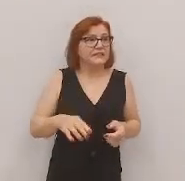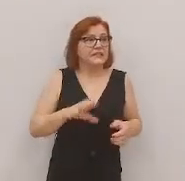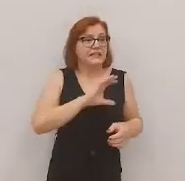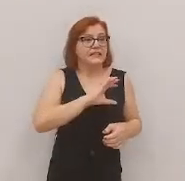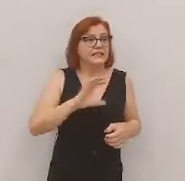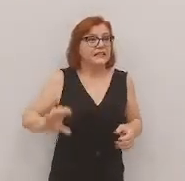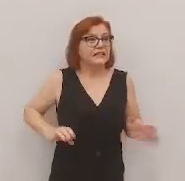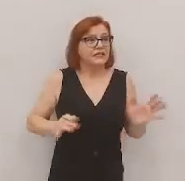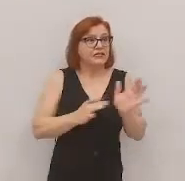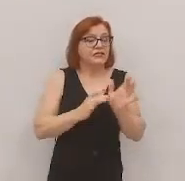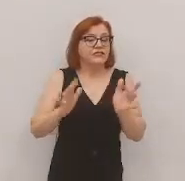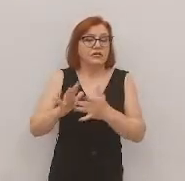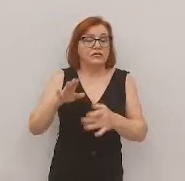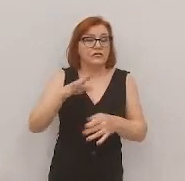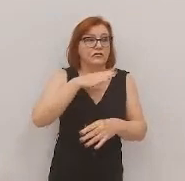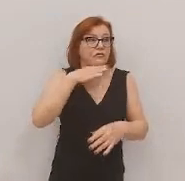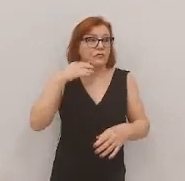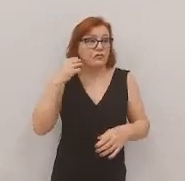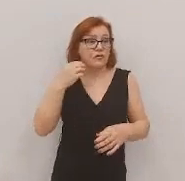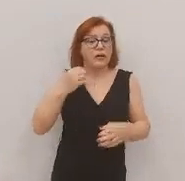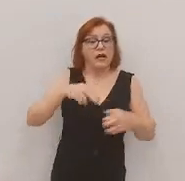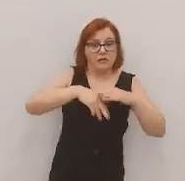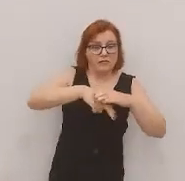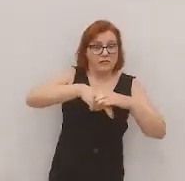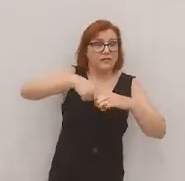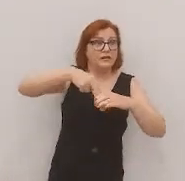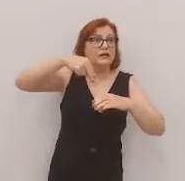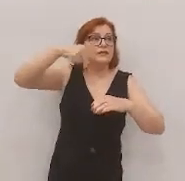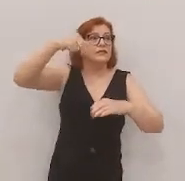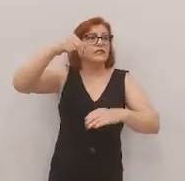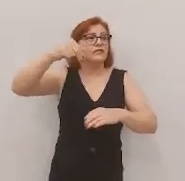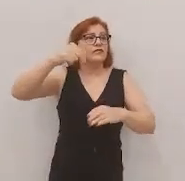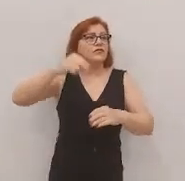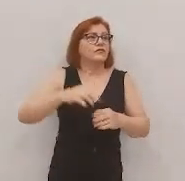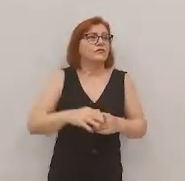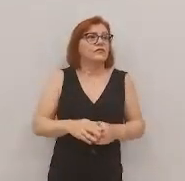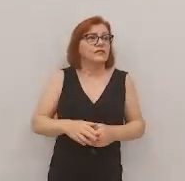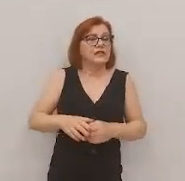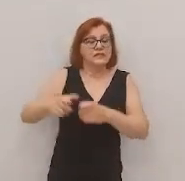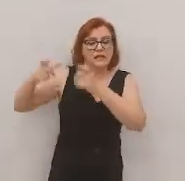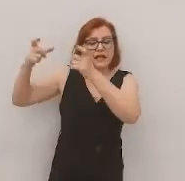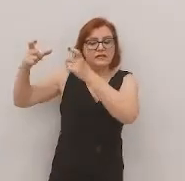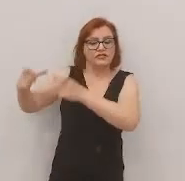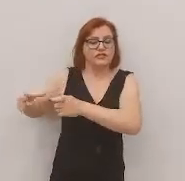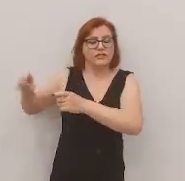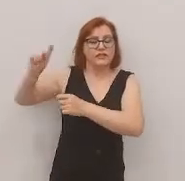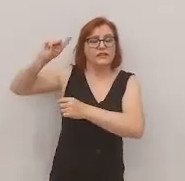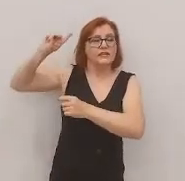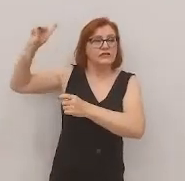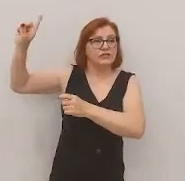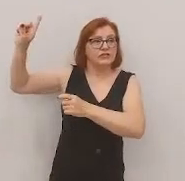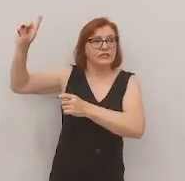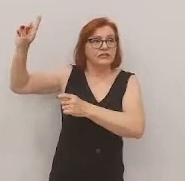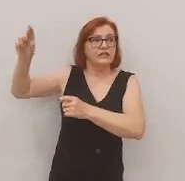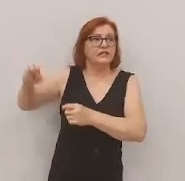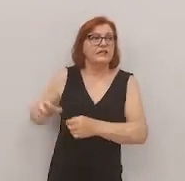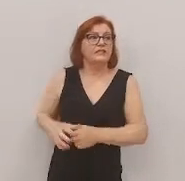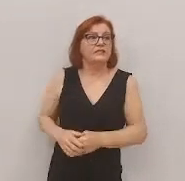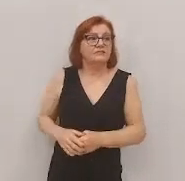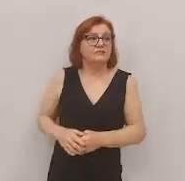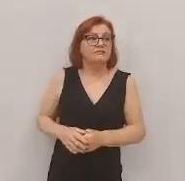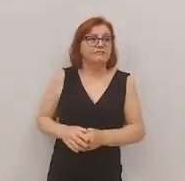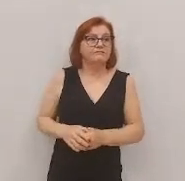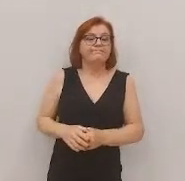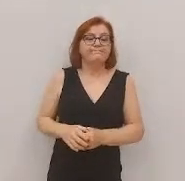ou antes quem ressuscitou, o qual está à direita de Deus